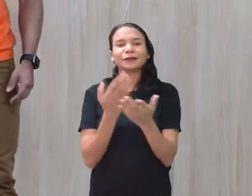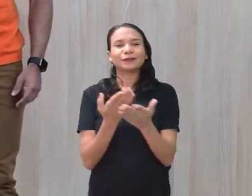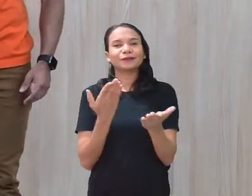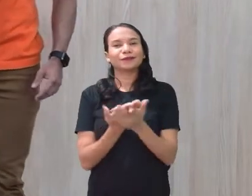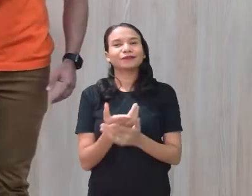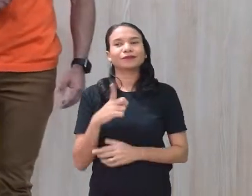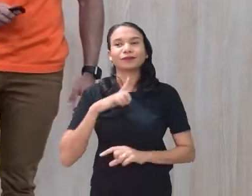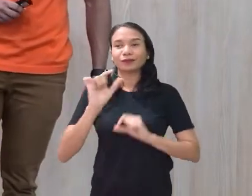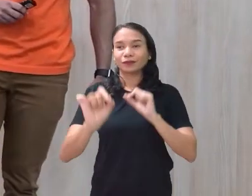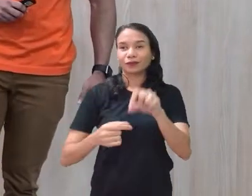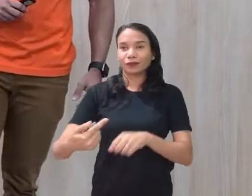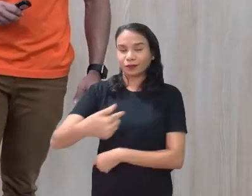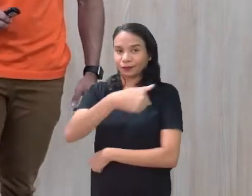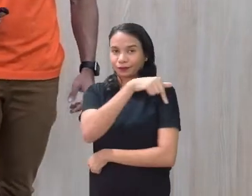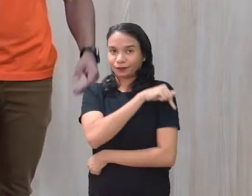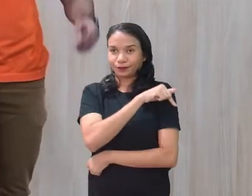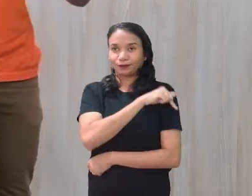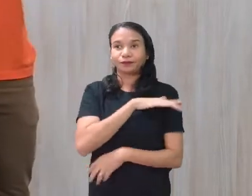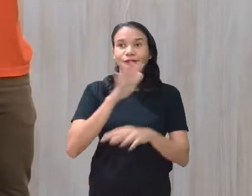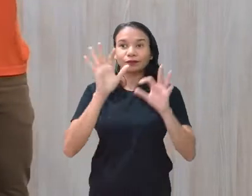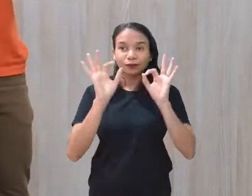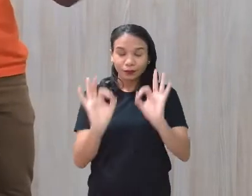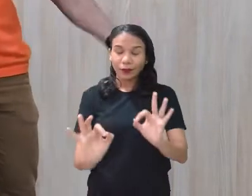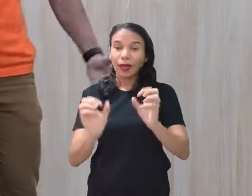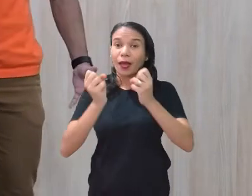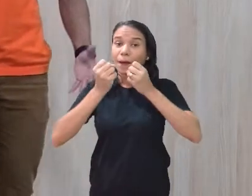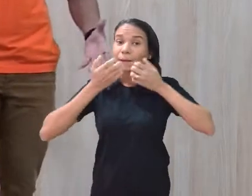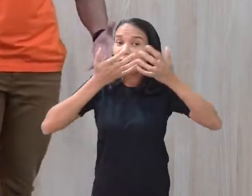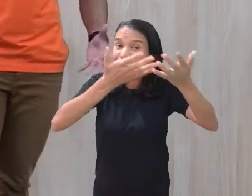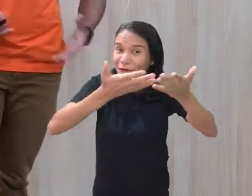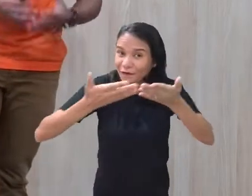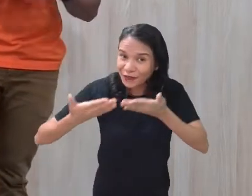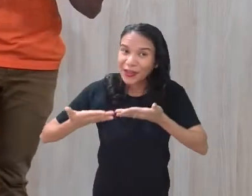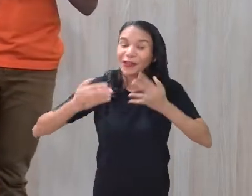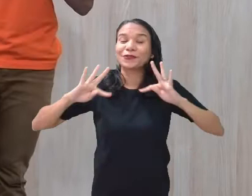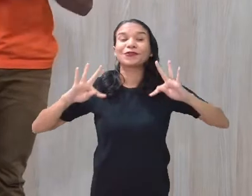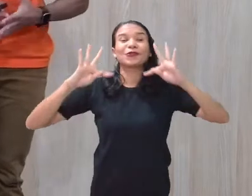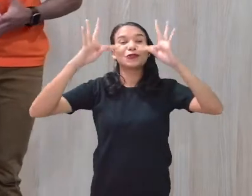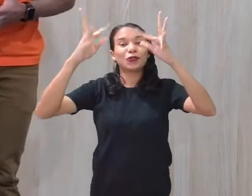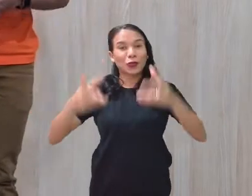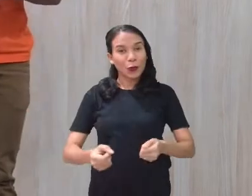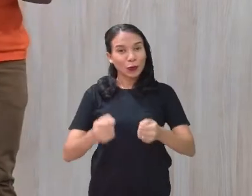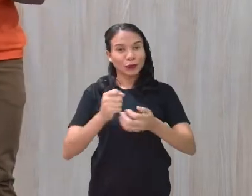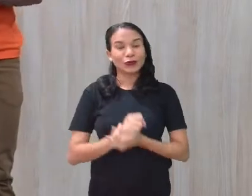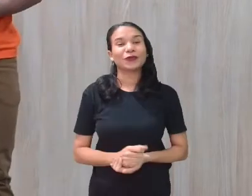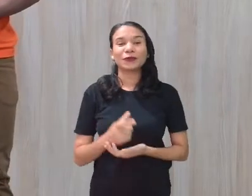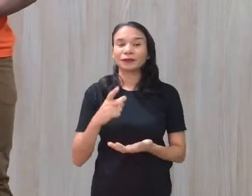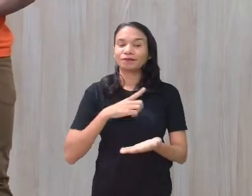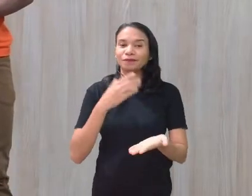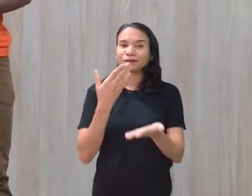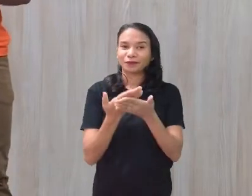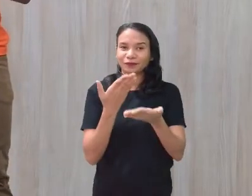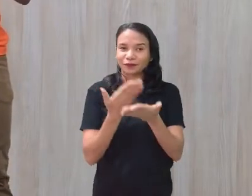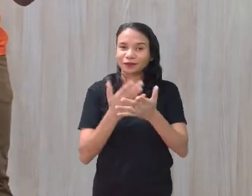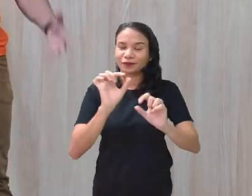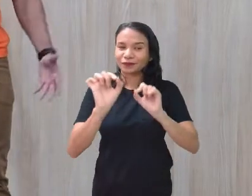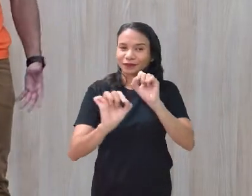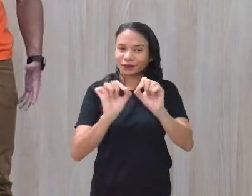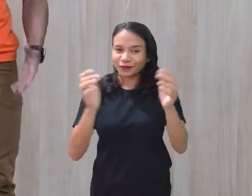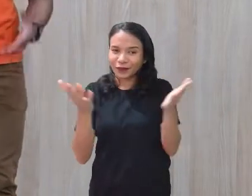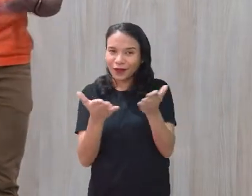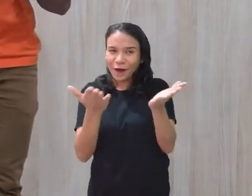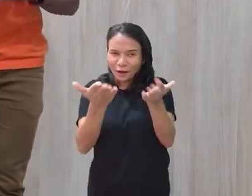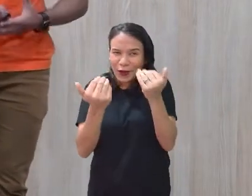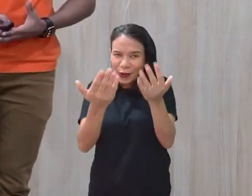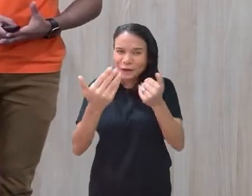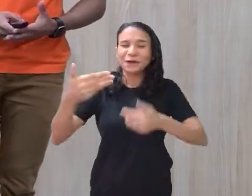pessoal do 7º ano, certo? Então, seja muito bem-vindo, seja muito bem-vinda a mais uma aula. Vamos chegando